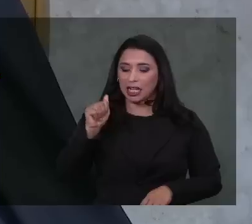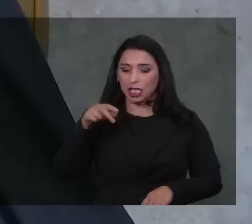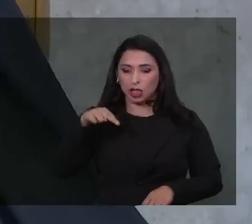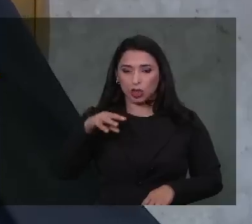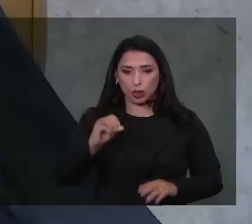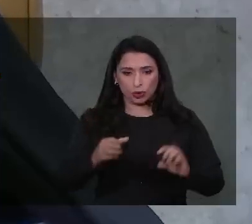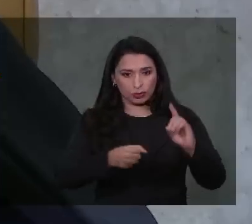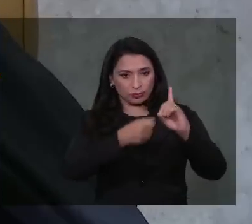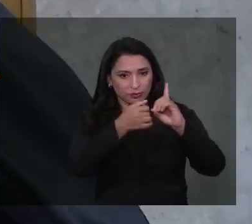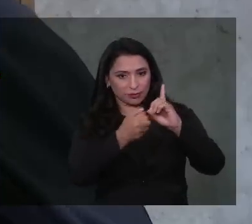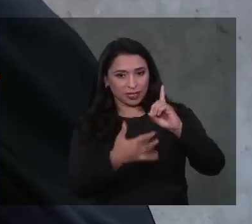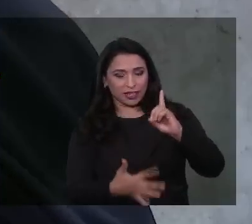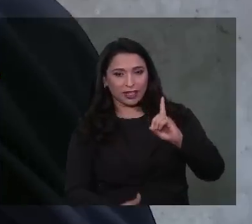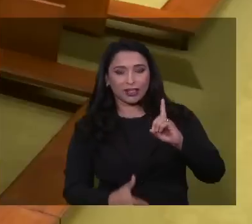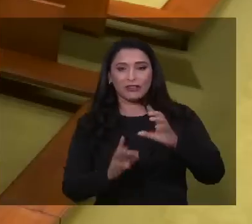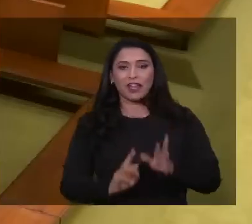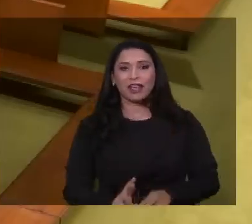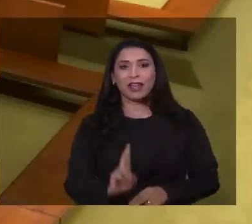nome da Corte.